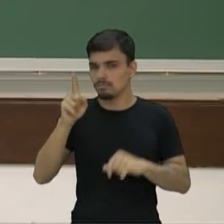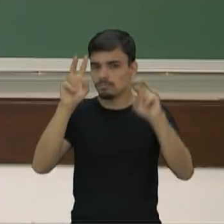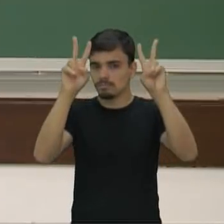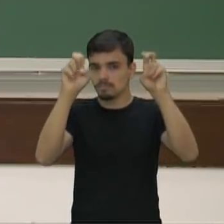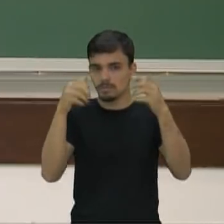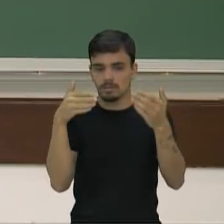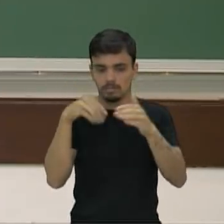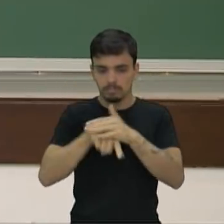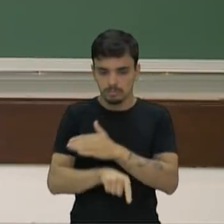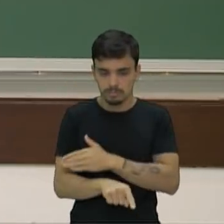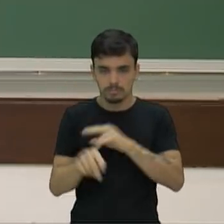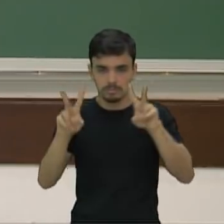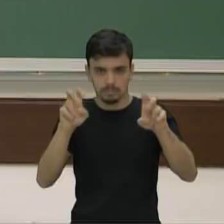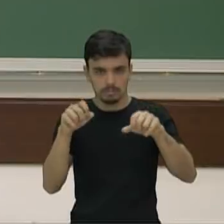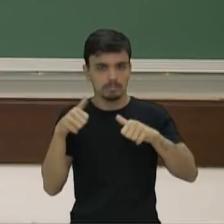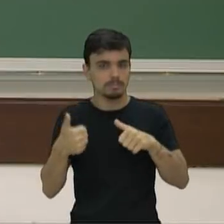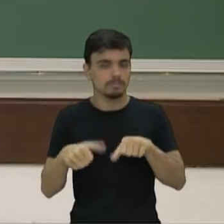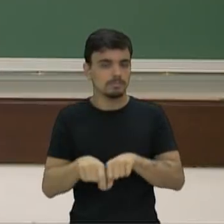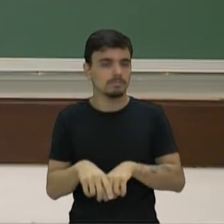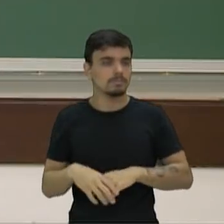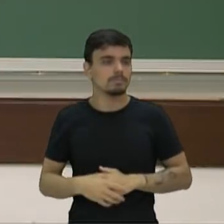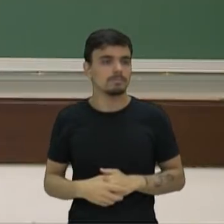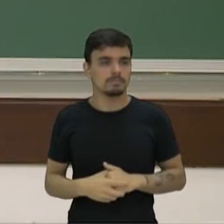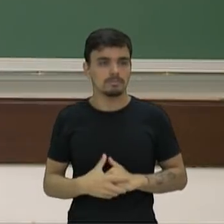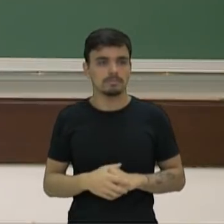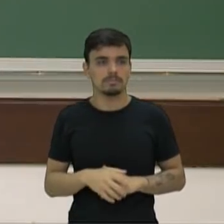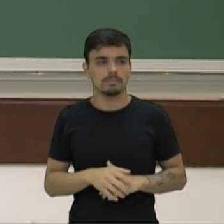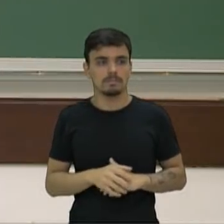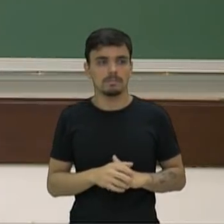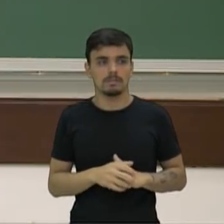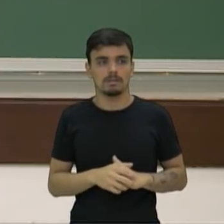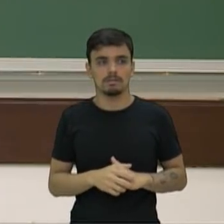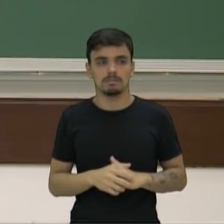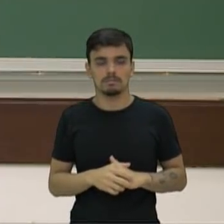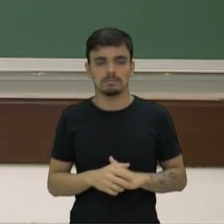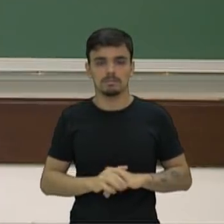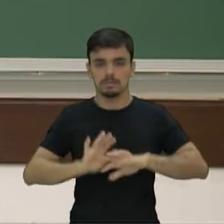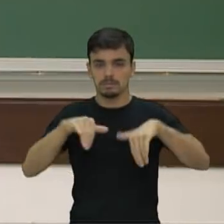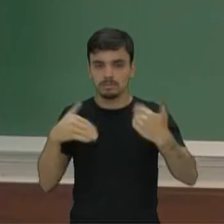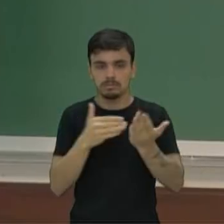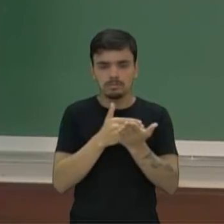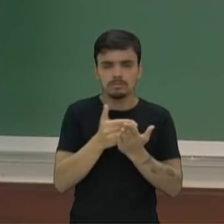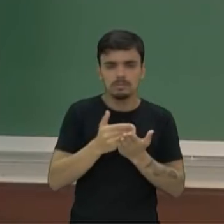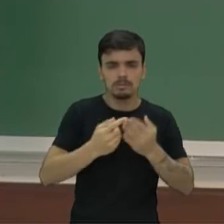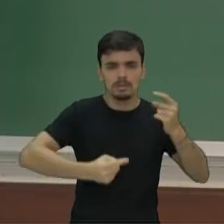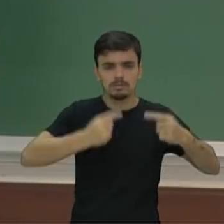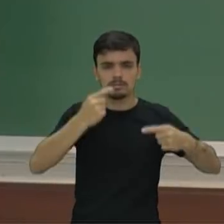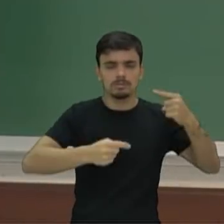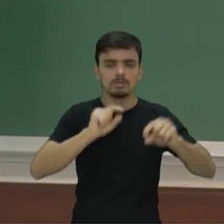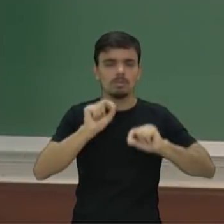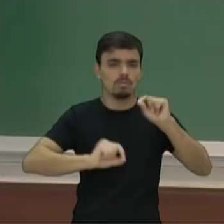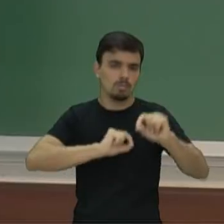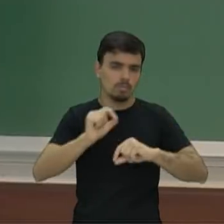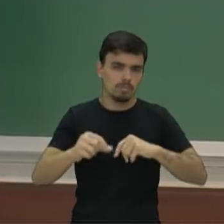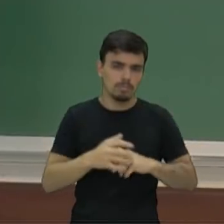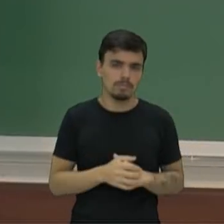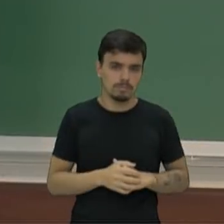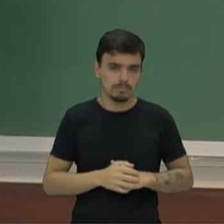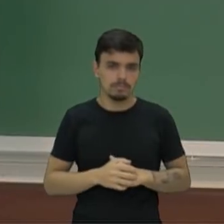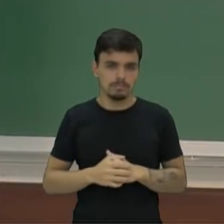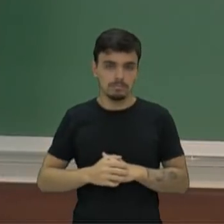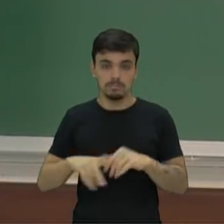discutir um pouquinho mais sobre esse tema depois, sobre o teatro da antiguidade. Vamos começar a nossa discussão então sobre o que nós entendemos